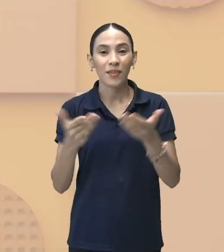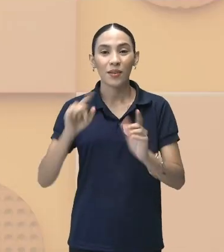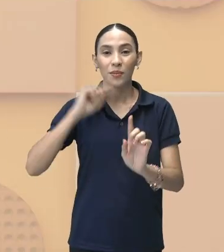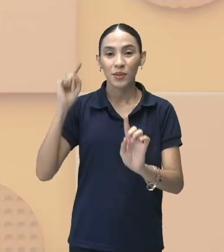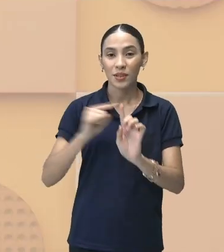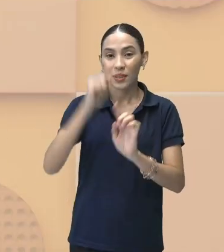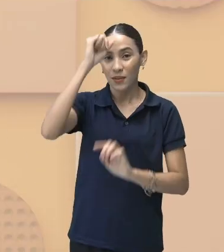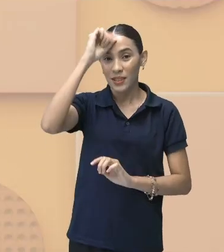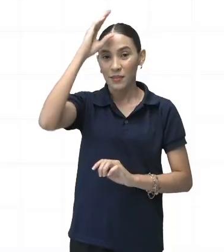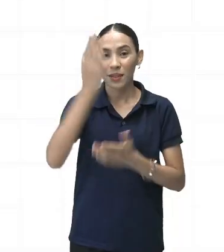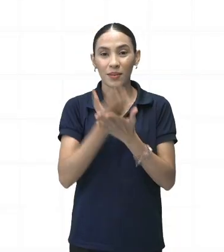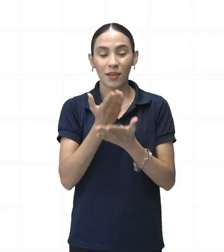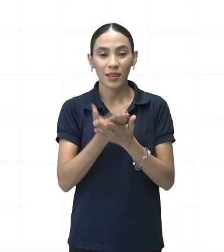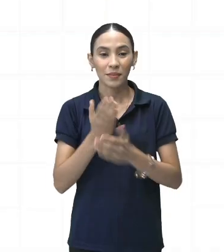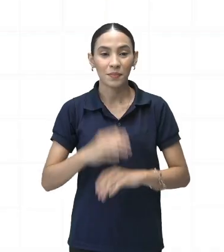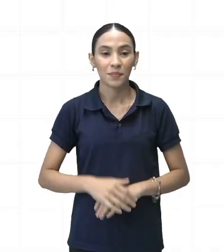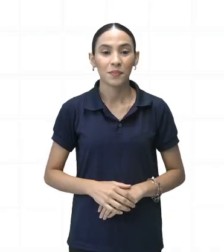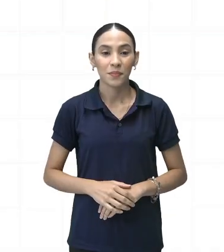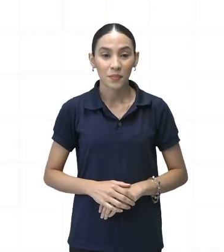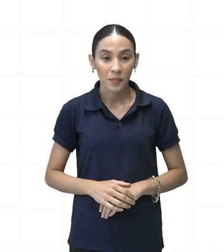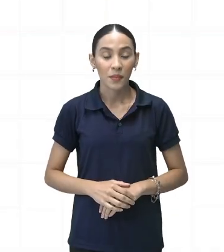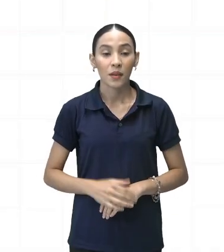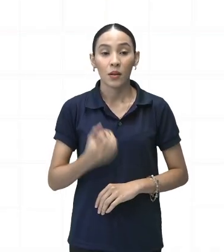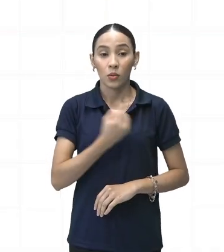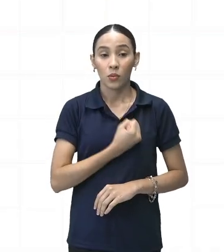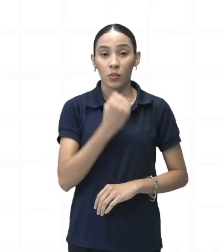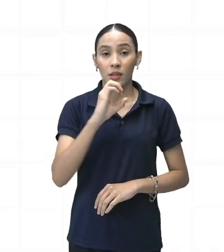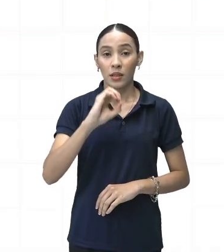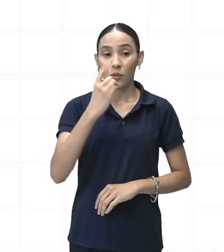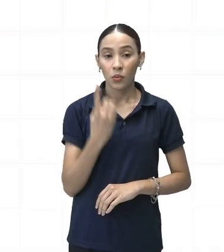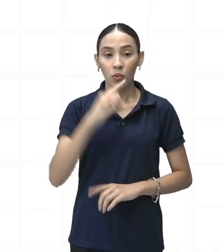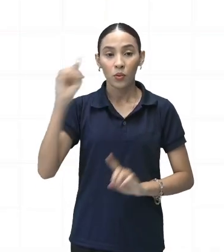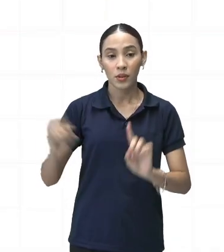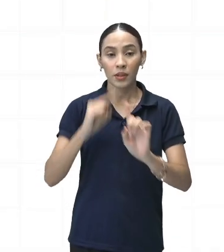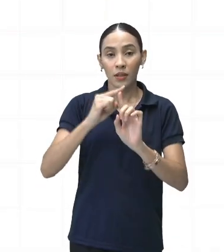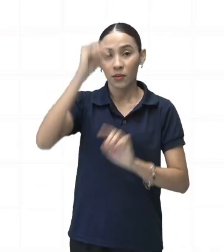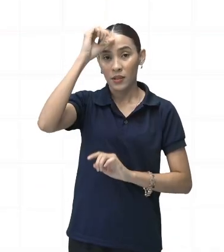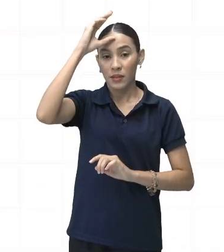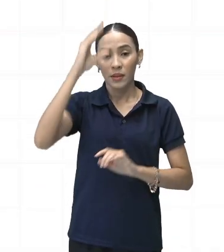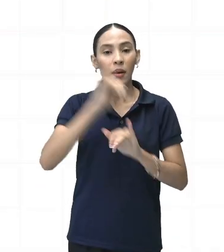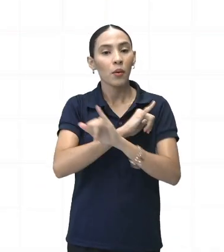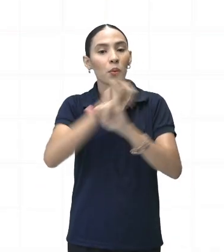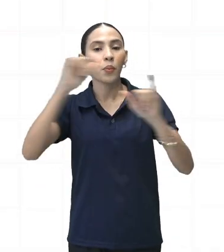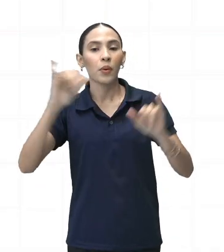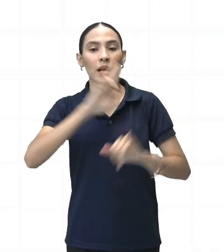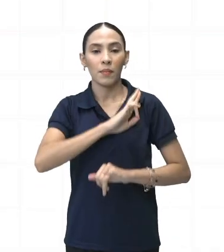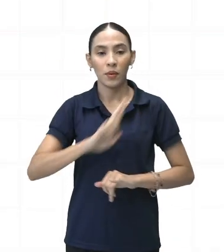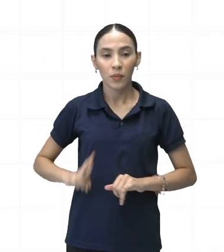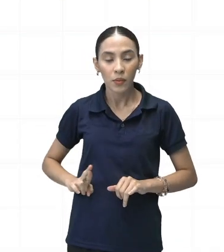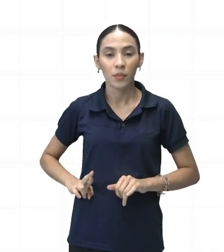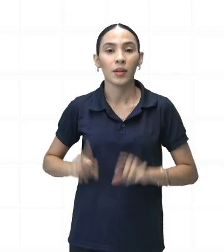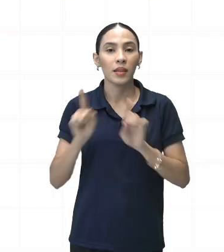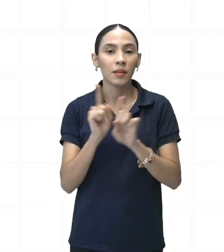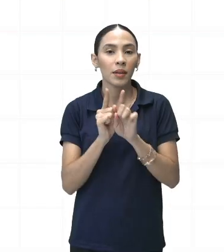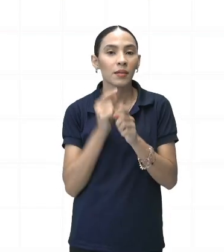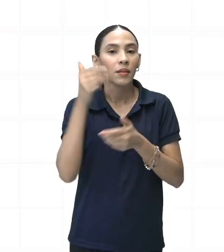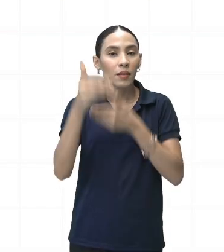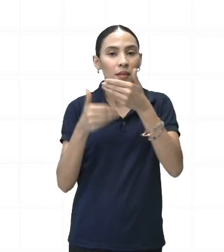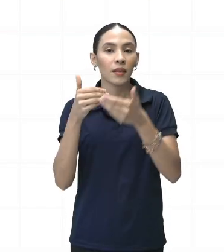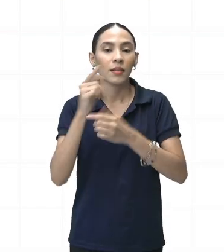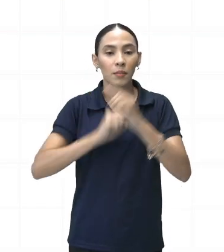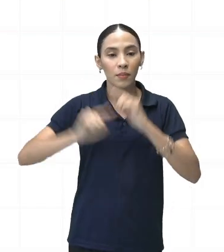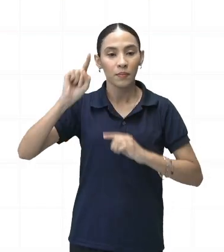de conhecimento desta aula. Aula número 1, objeto de conhecimento, a Proclamação da República e seus